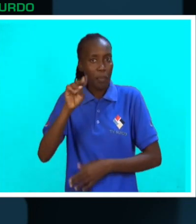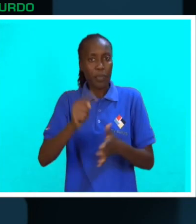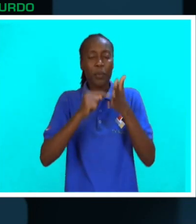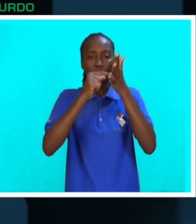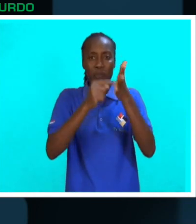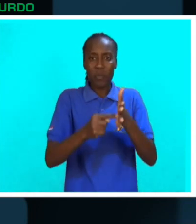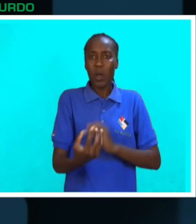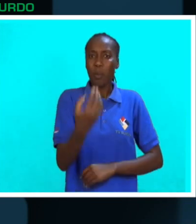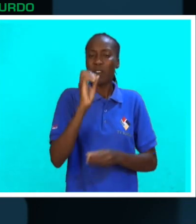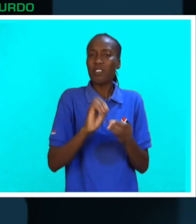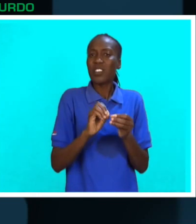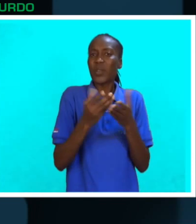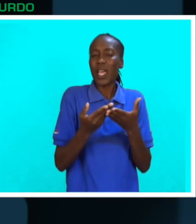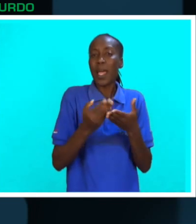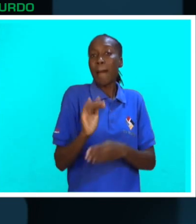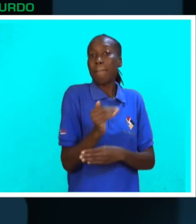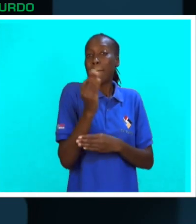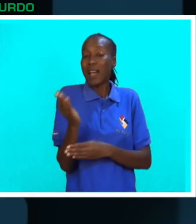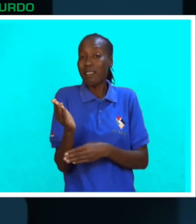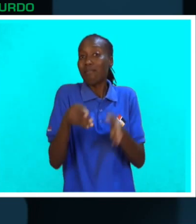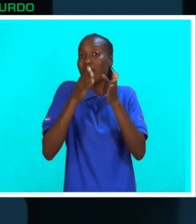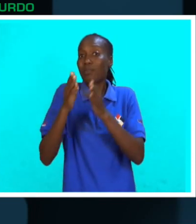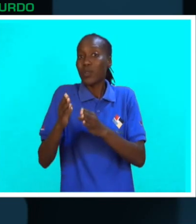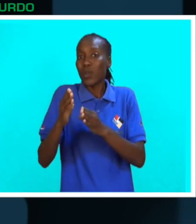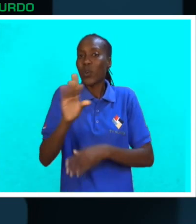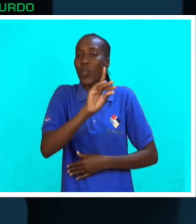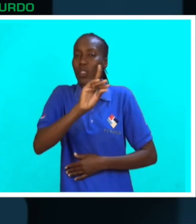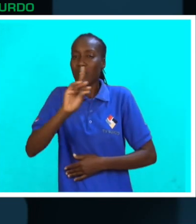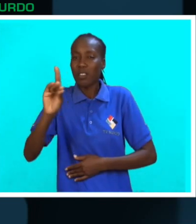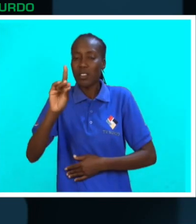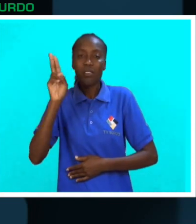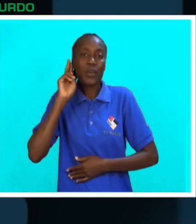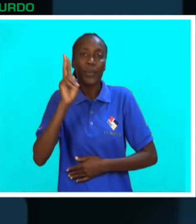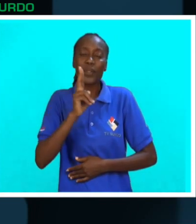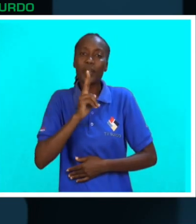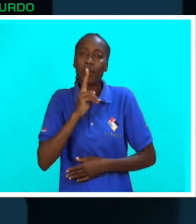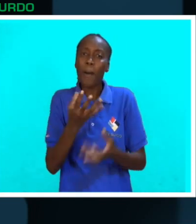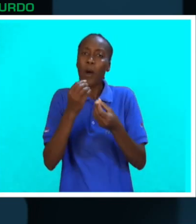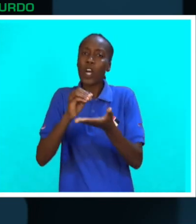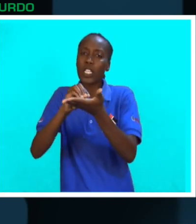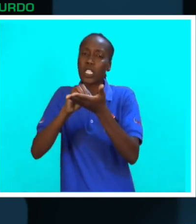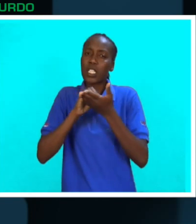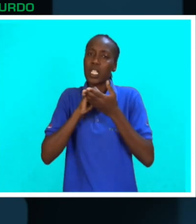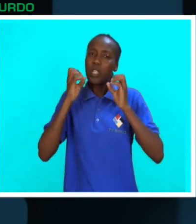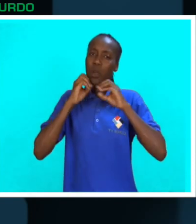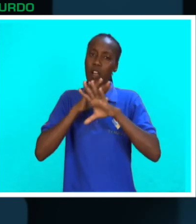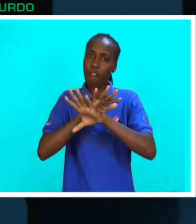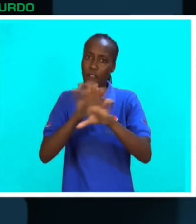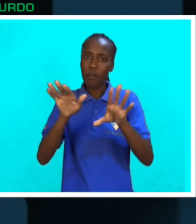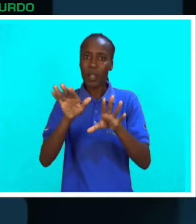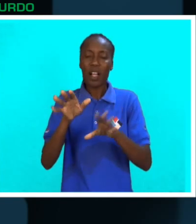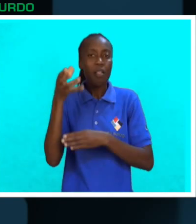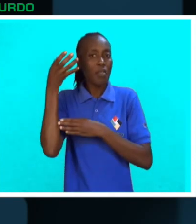na Rádio Moçambique. Por exemplo, haver condições para que as pessoas que com deficiência auditiva